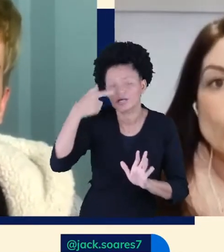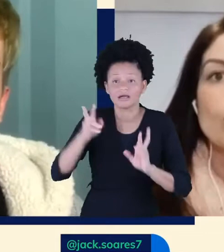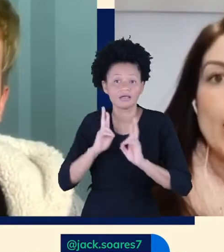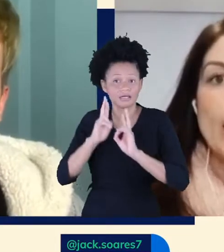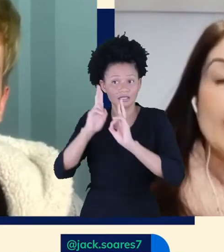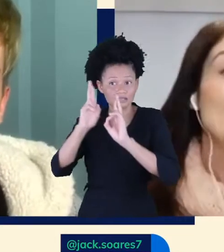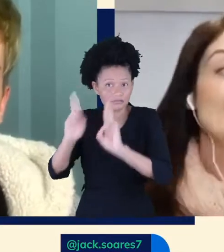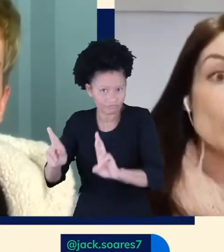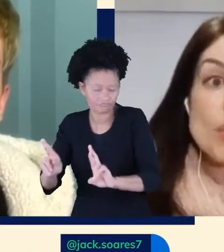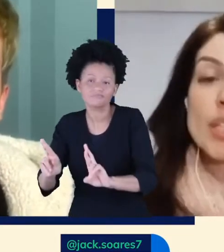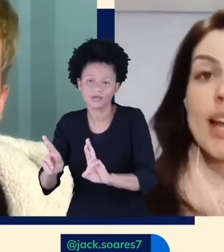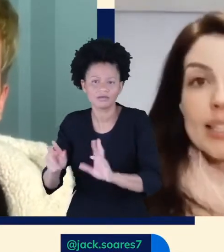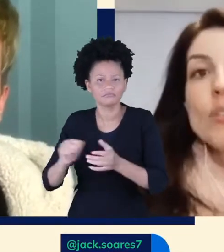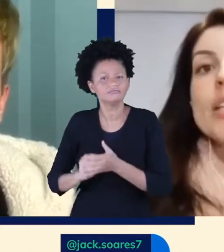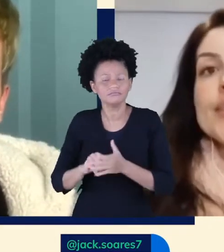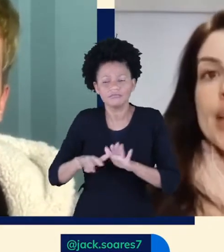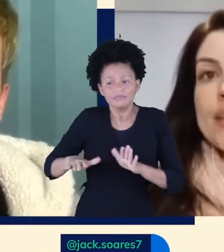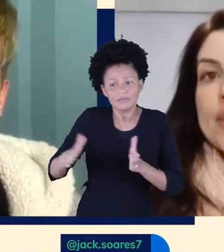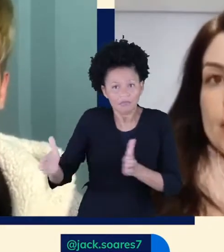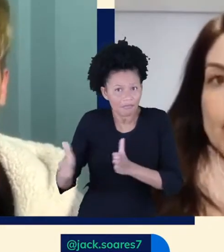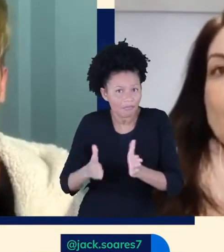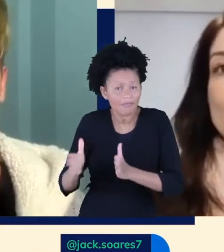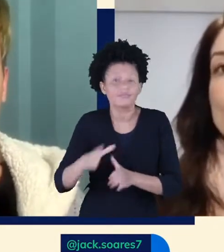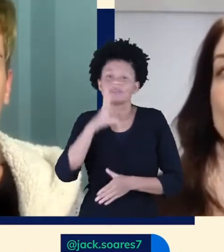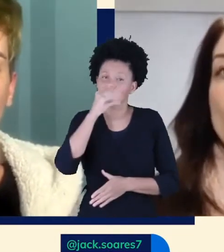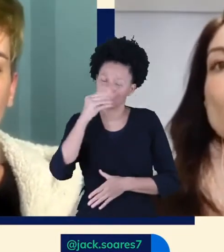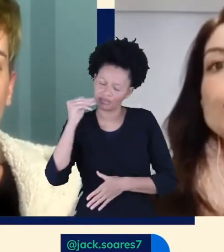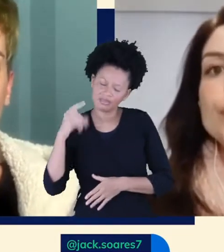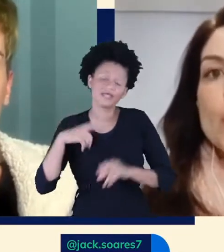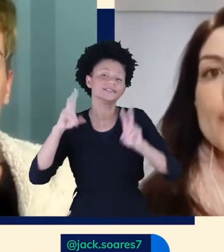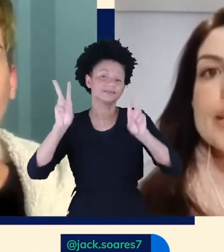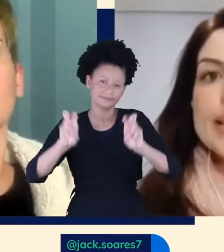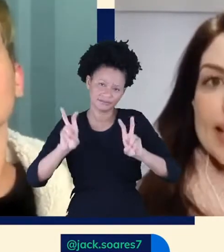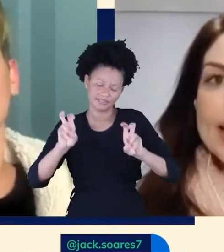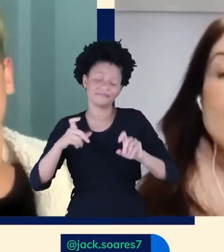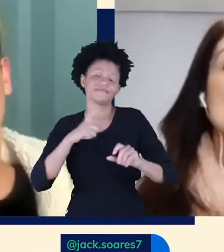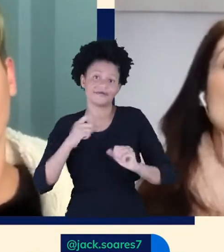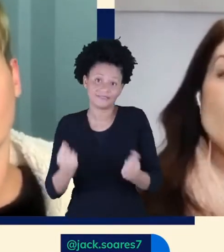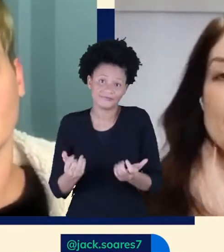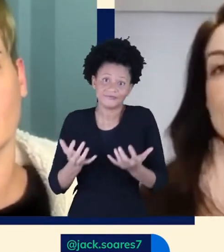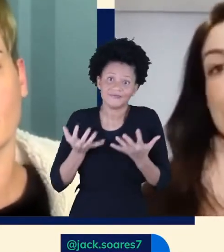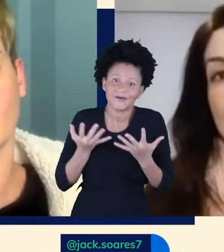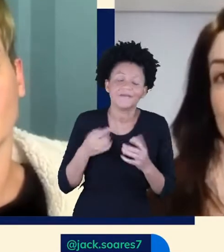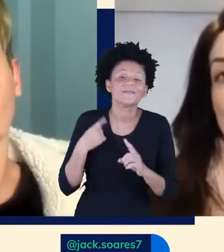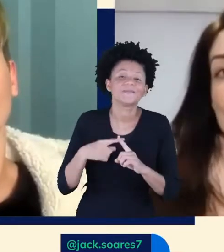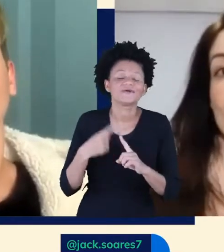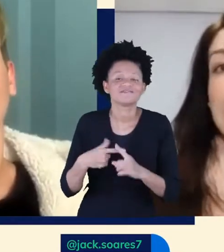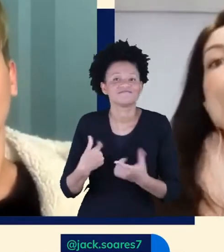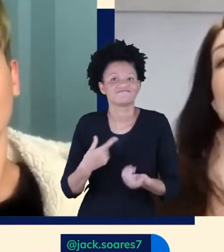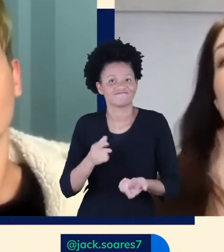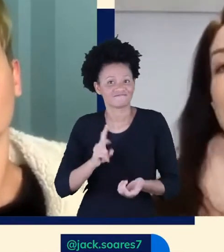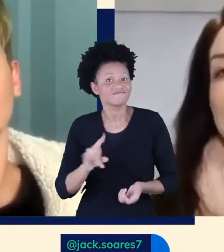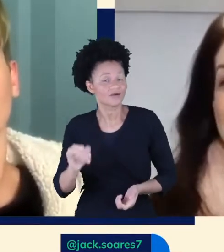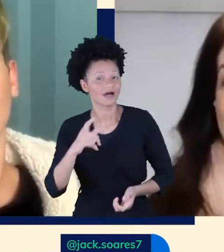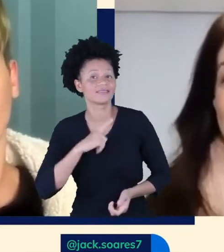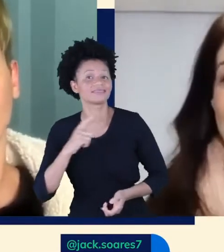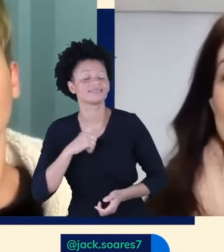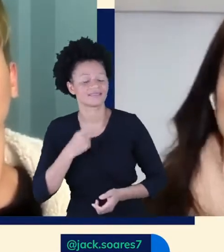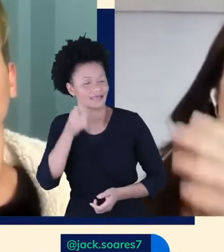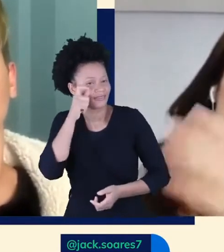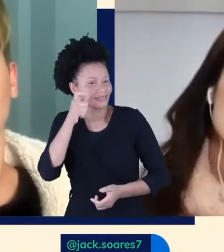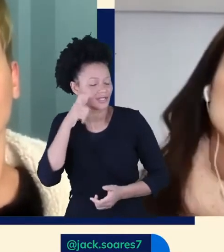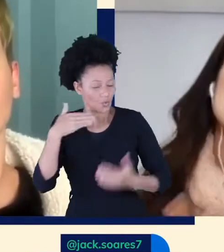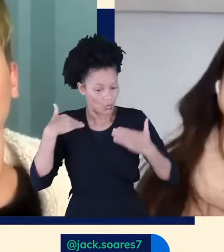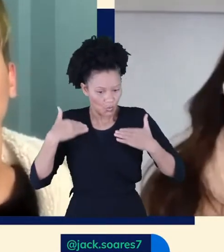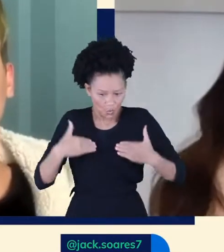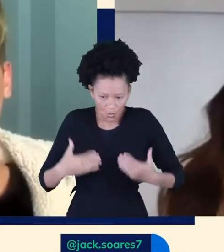ao outro, né? Então, sim, lá na adolescência, essas temáticas vão aparecer de forma mais enfática, porque é o interesse, né?